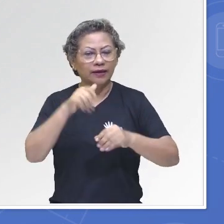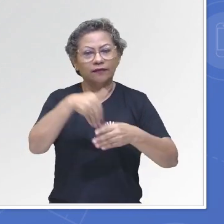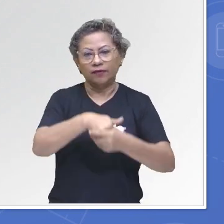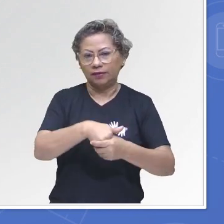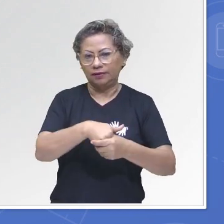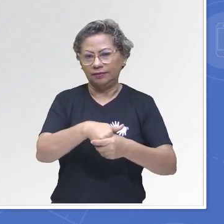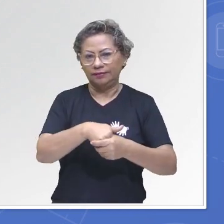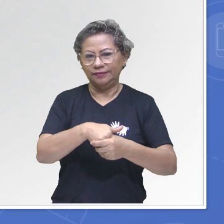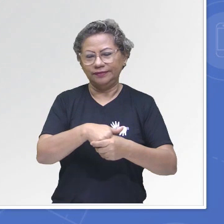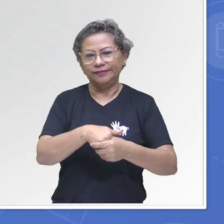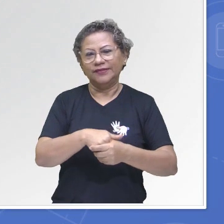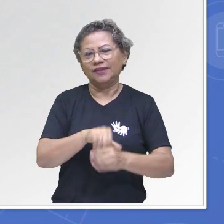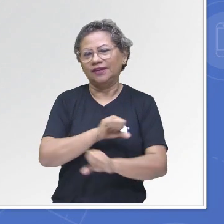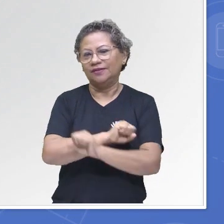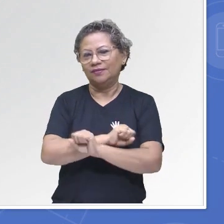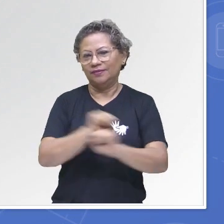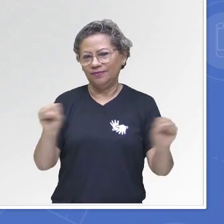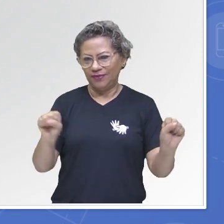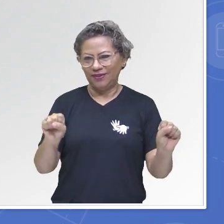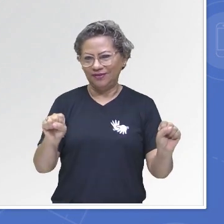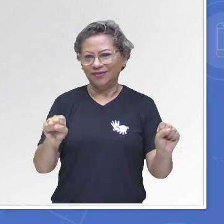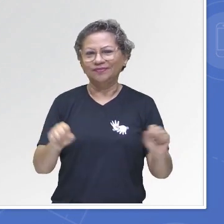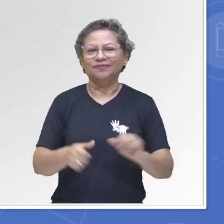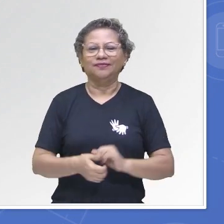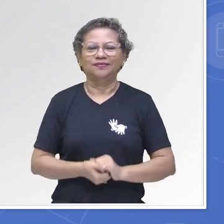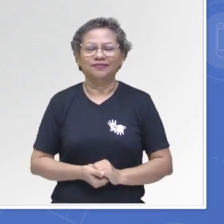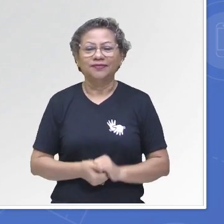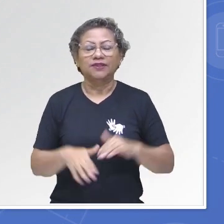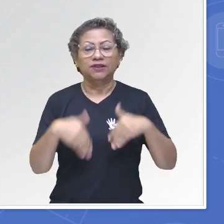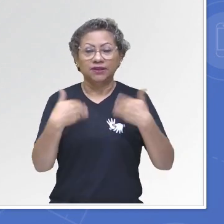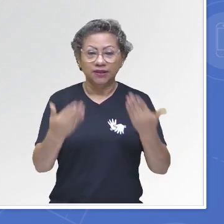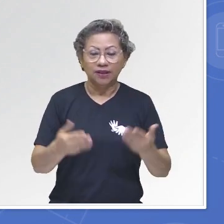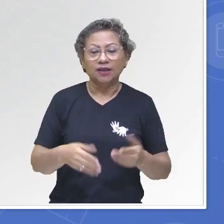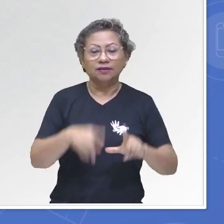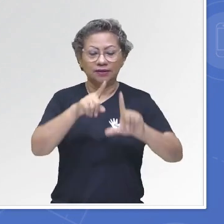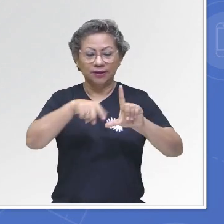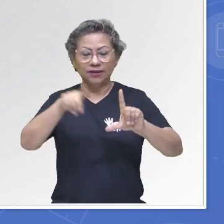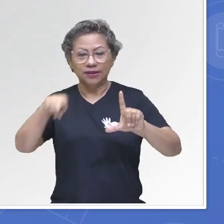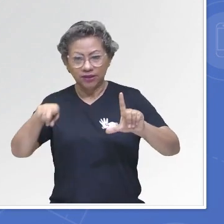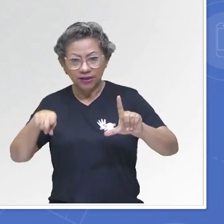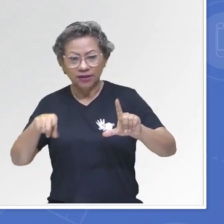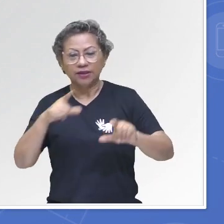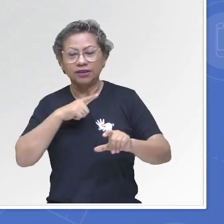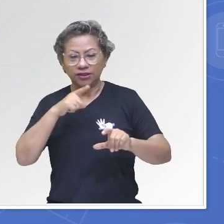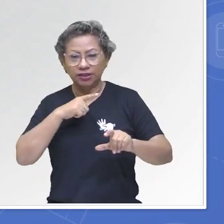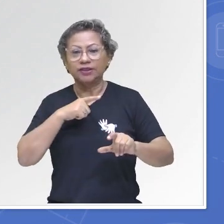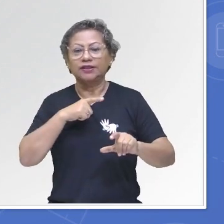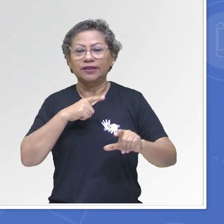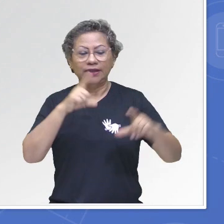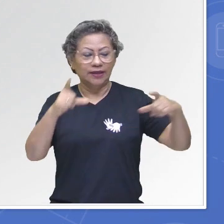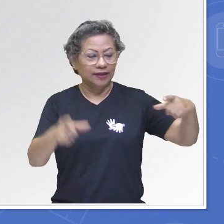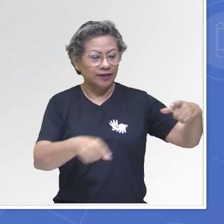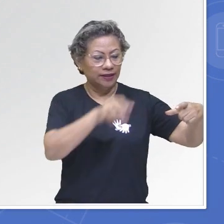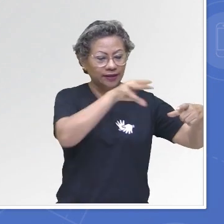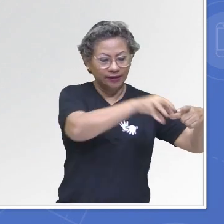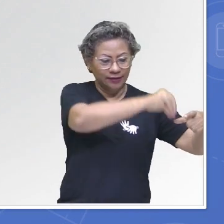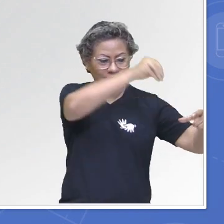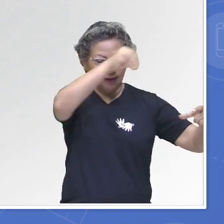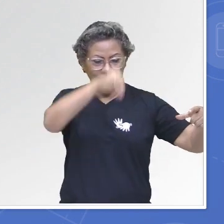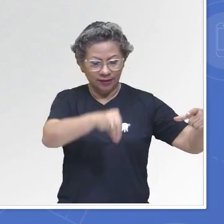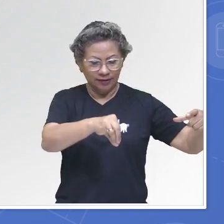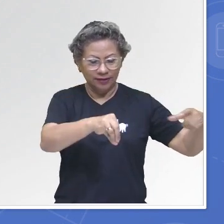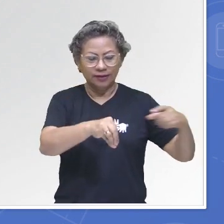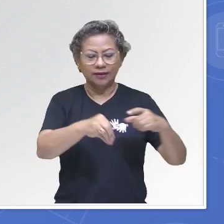da população. Então, na estatística, nós temos um recurso que é chamado aí de amostra, que nada mais é do que